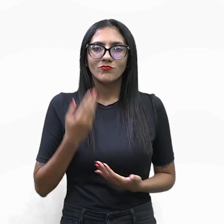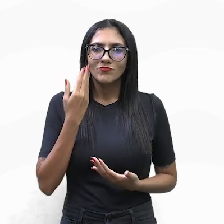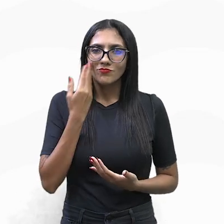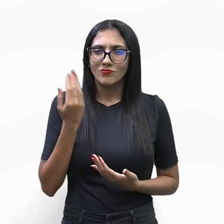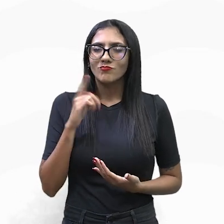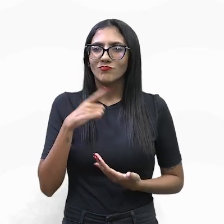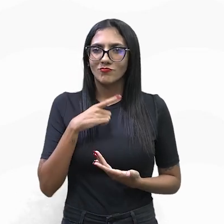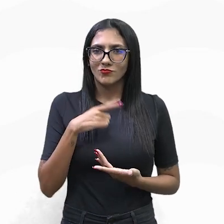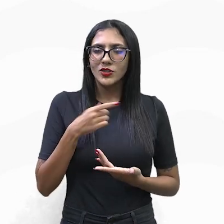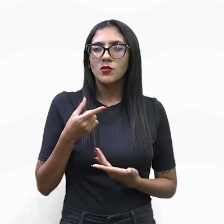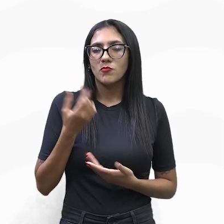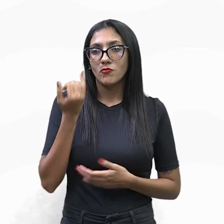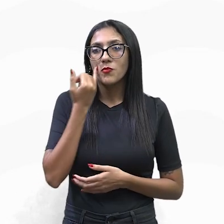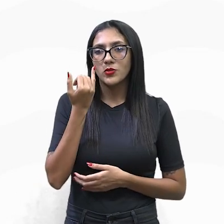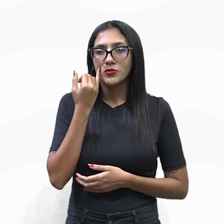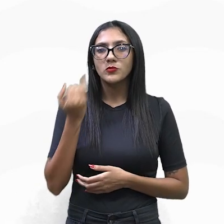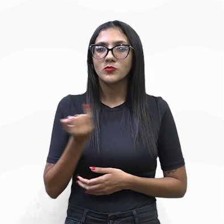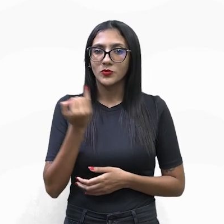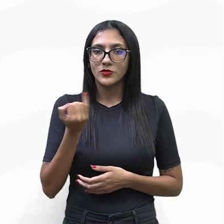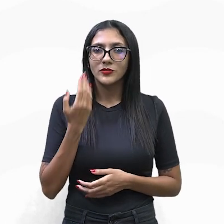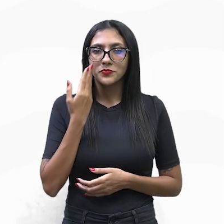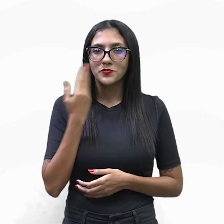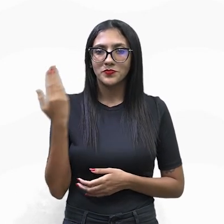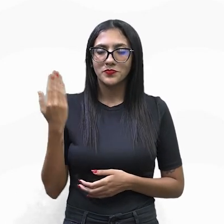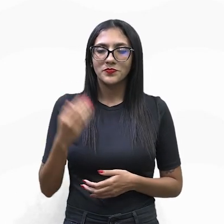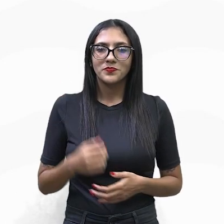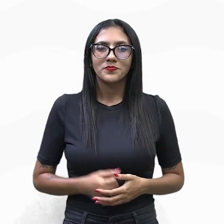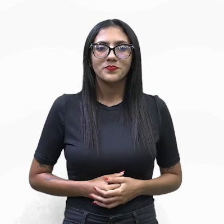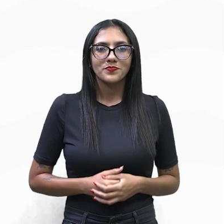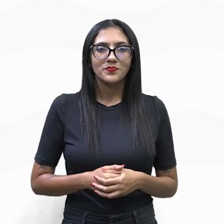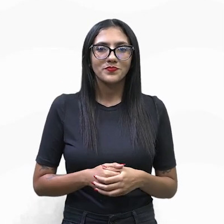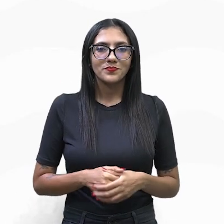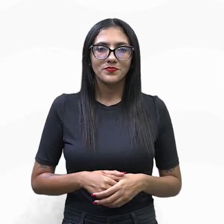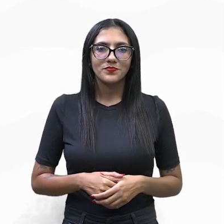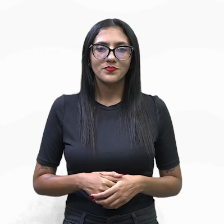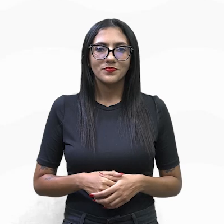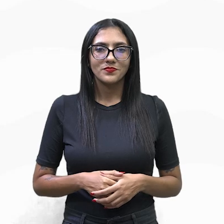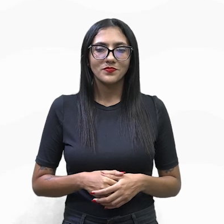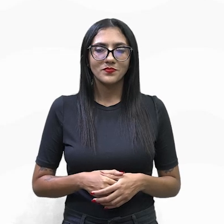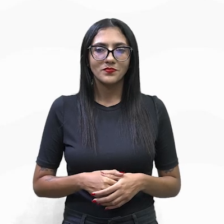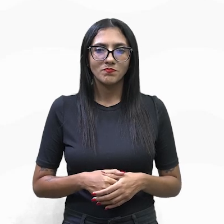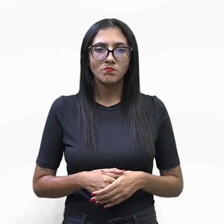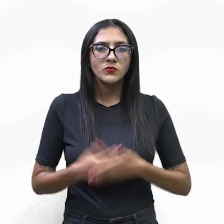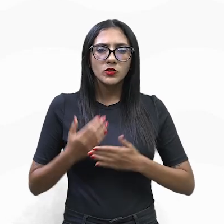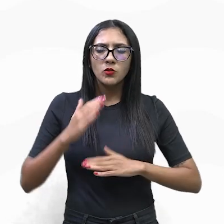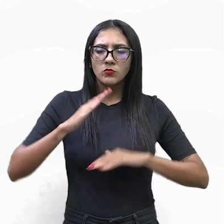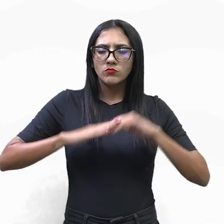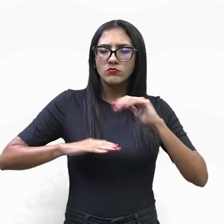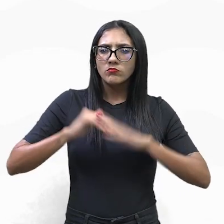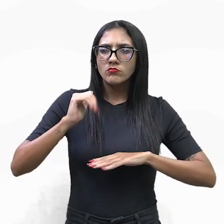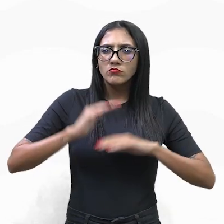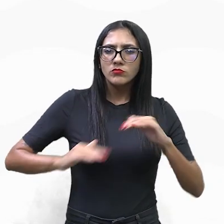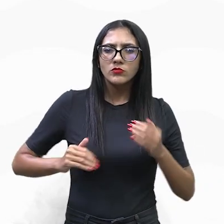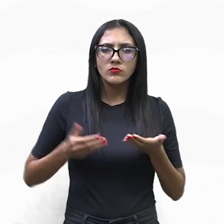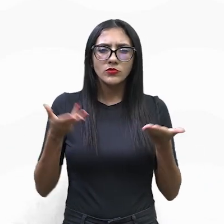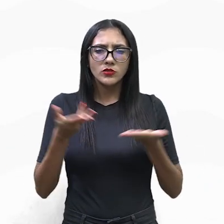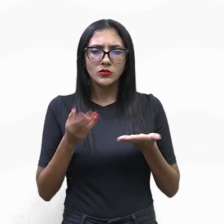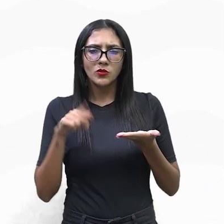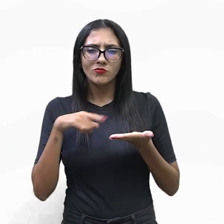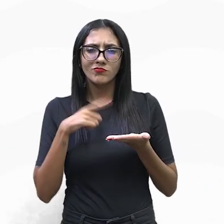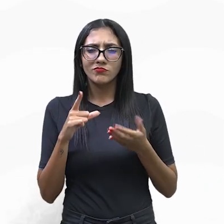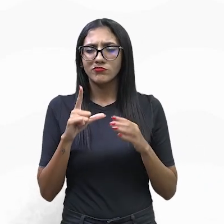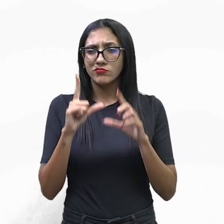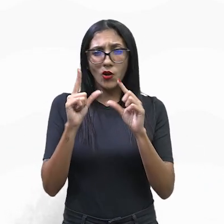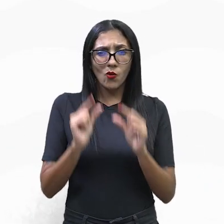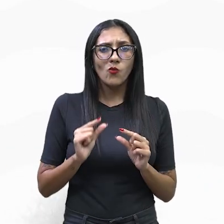assim? Bom, mas vamos avançar porque temos mais algumas coisas para trazer para você. Olha só, pessoal. Ocupações que se tornaram obsoletas na região